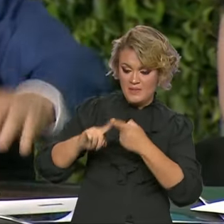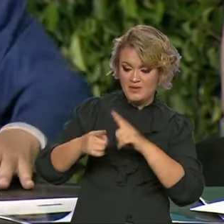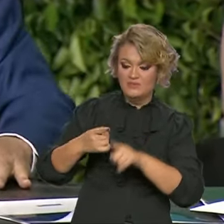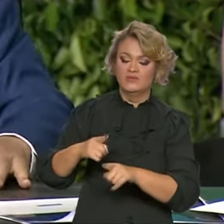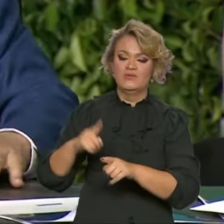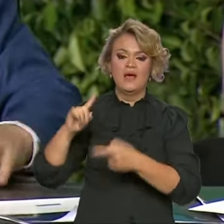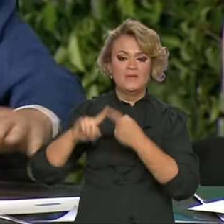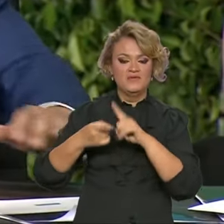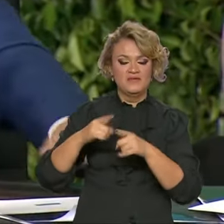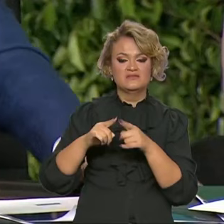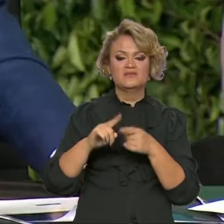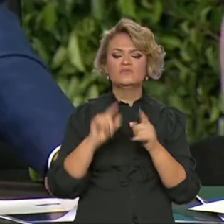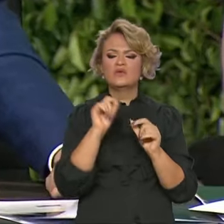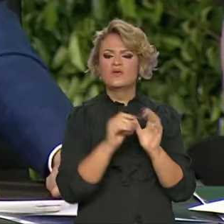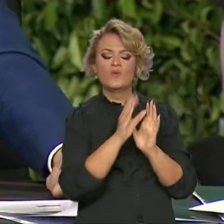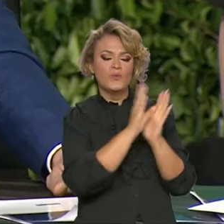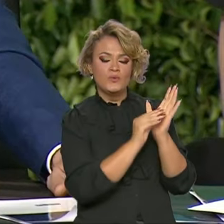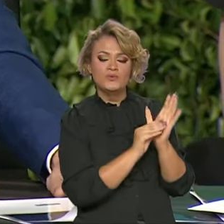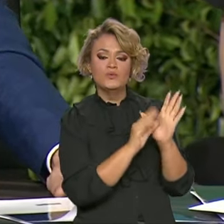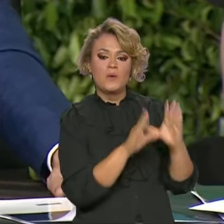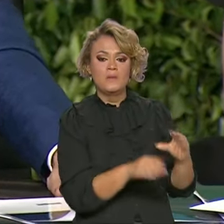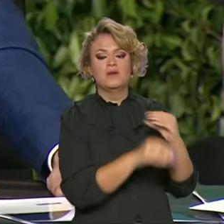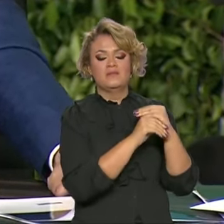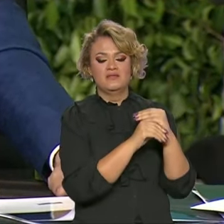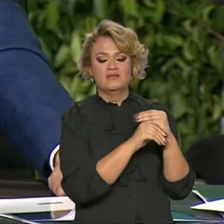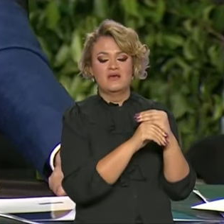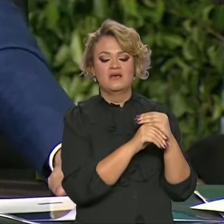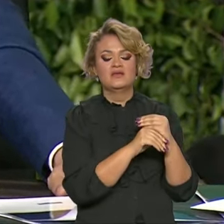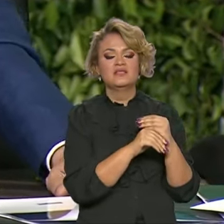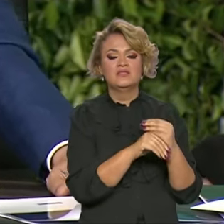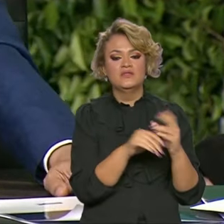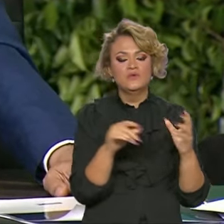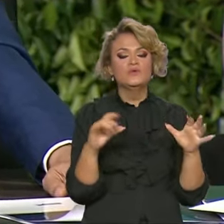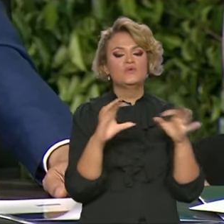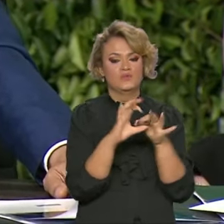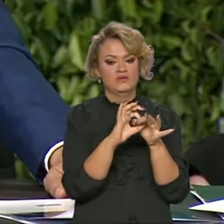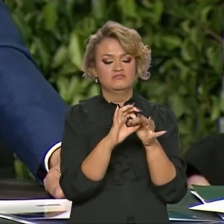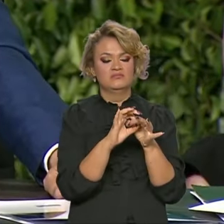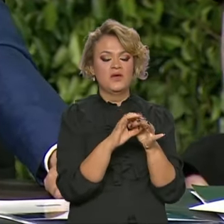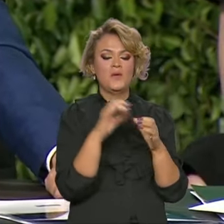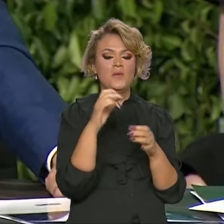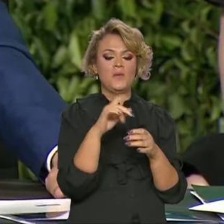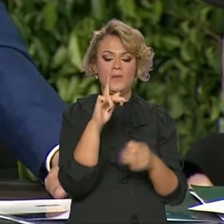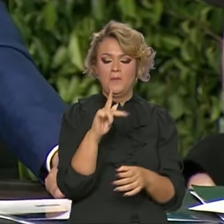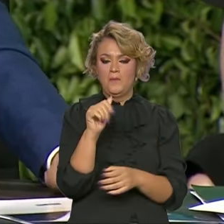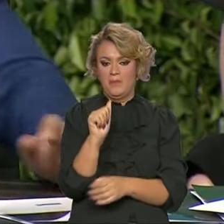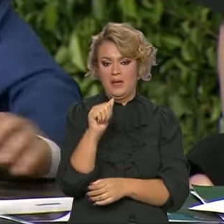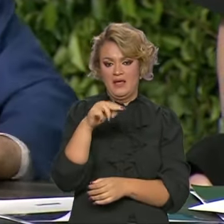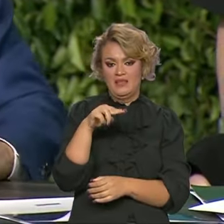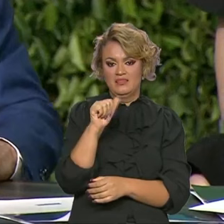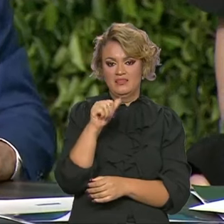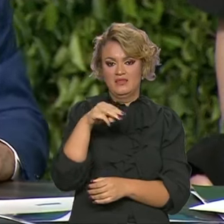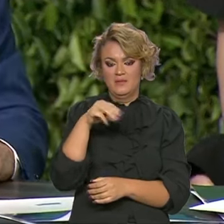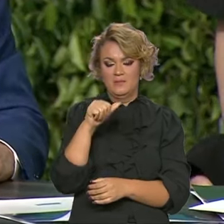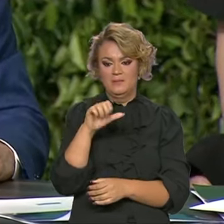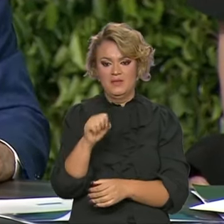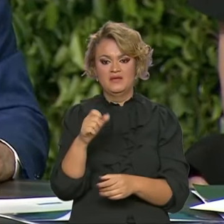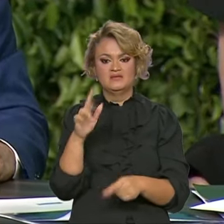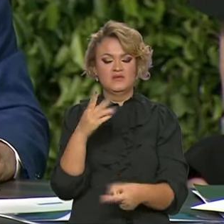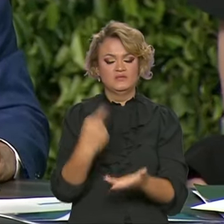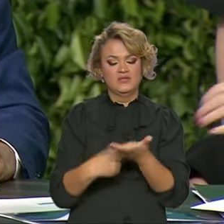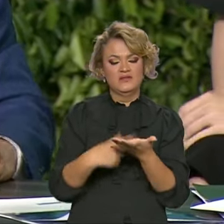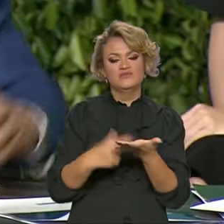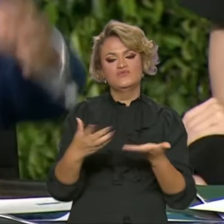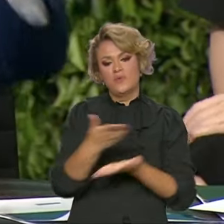do conteúdo de um protocolo adicional que vincule o Palamás ao Tratado de Cooperação